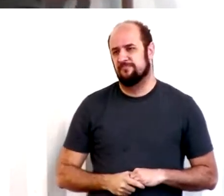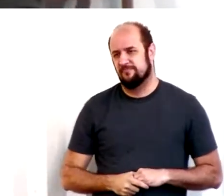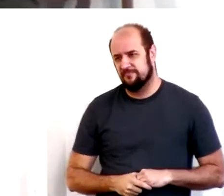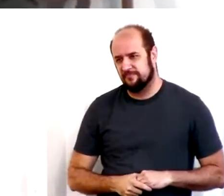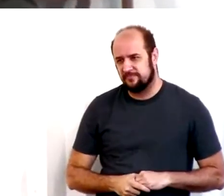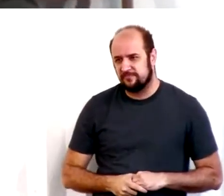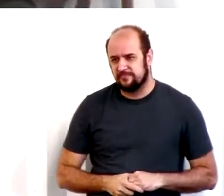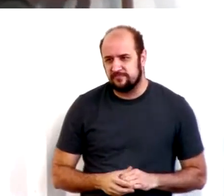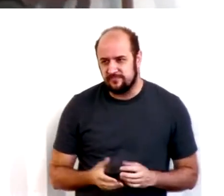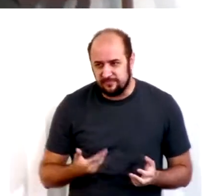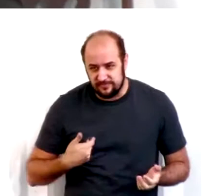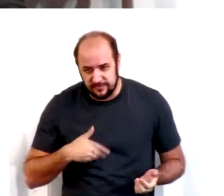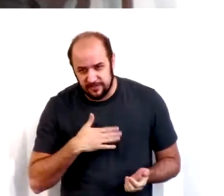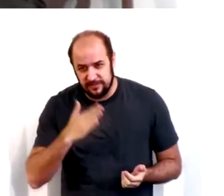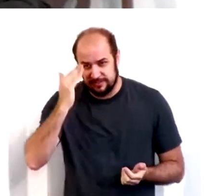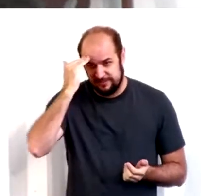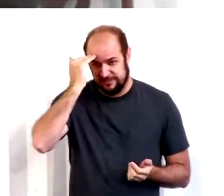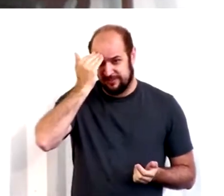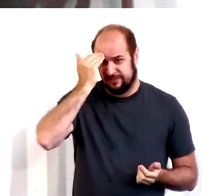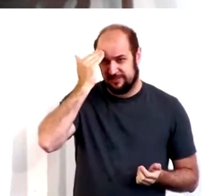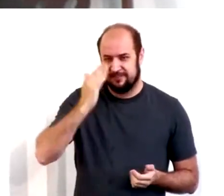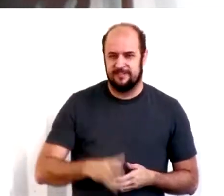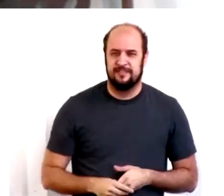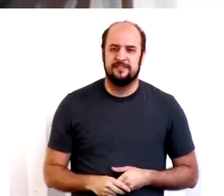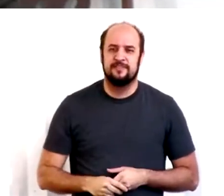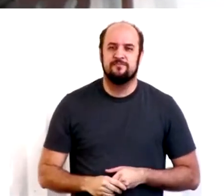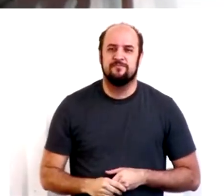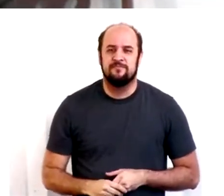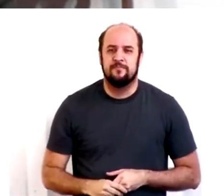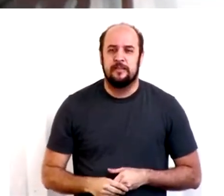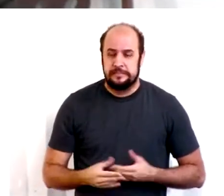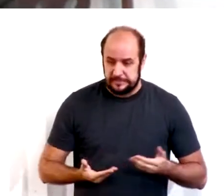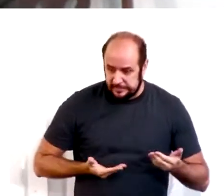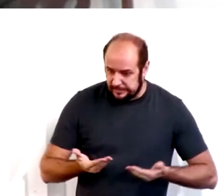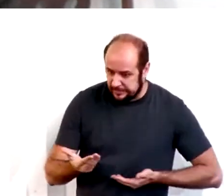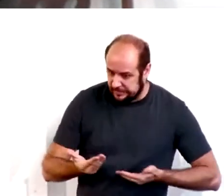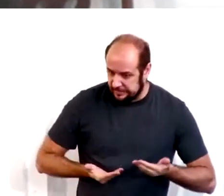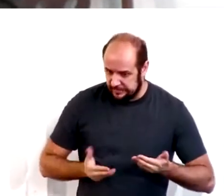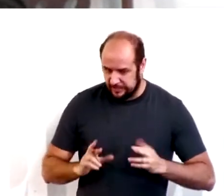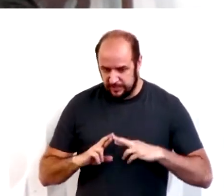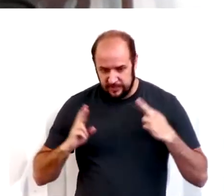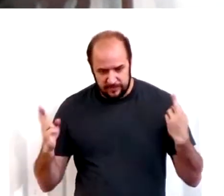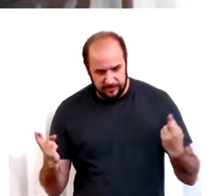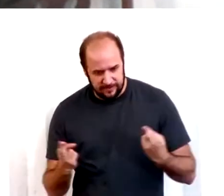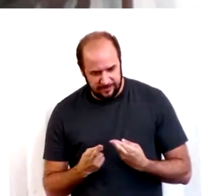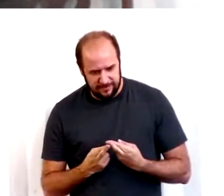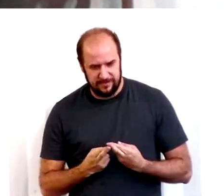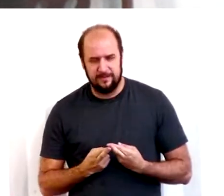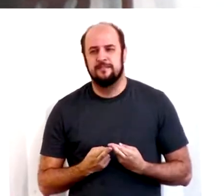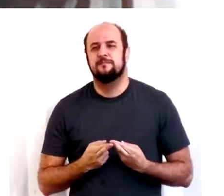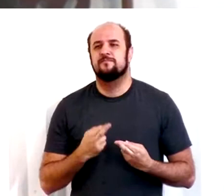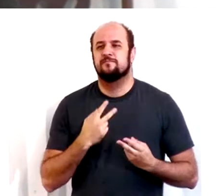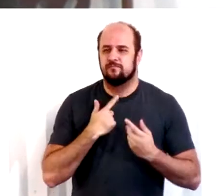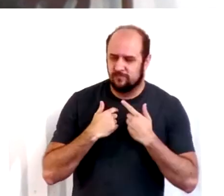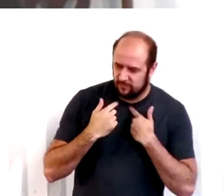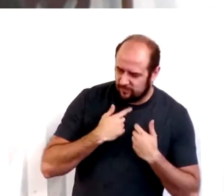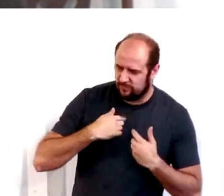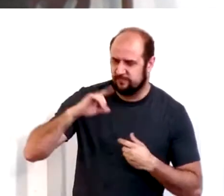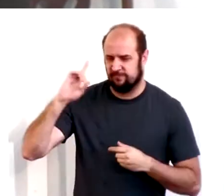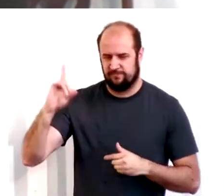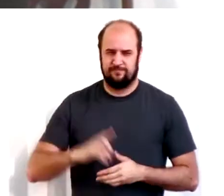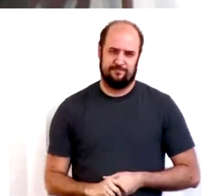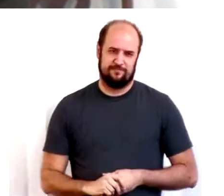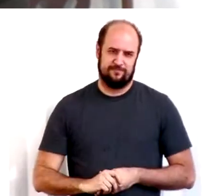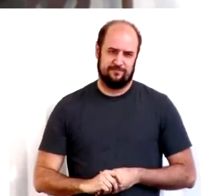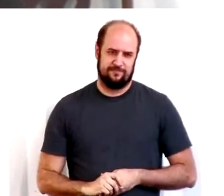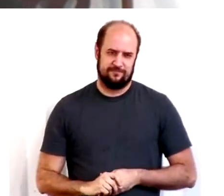Então nós precisamos entender, queridos, que servir o reino é servir diante da vontade de Deus. A